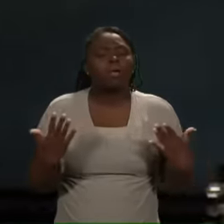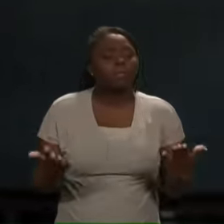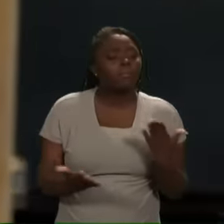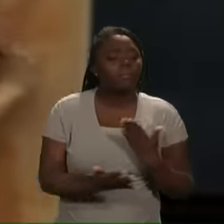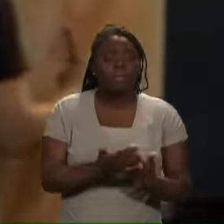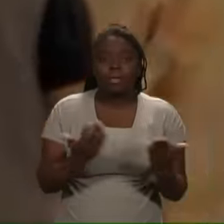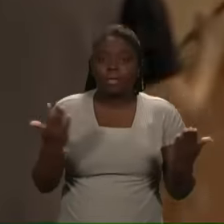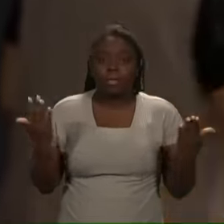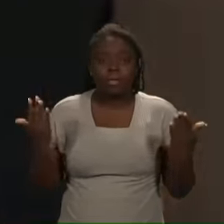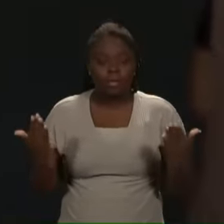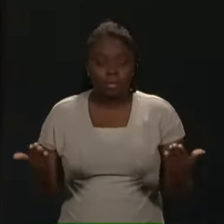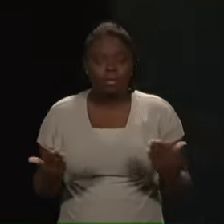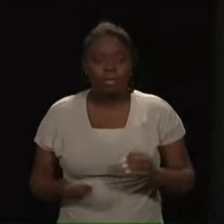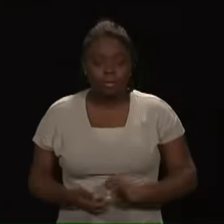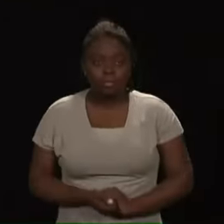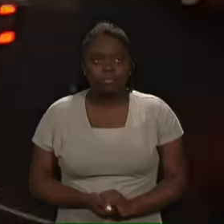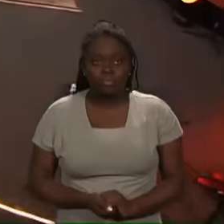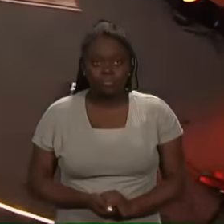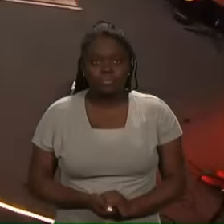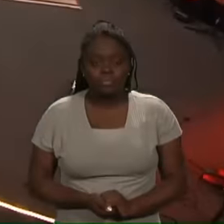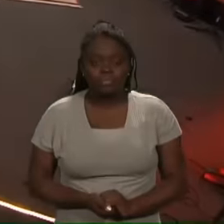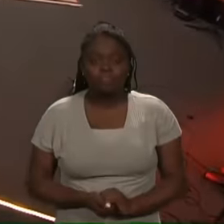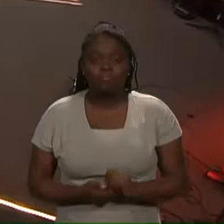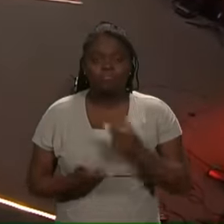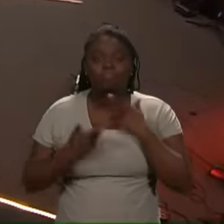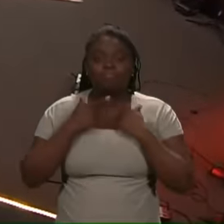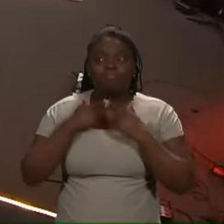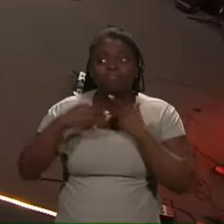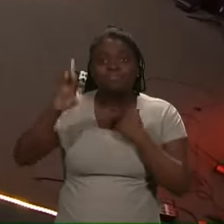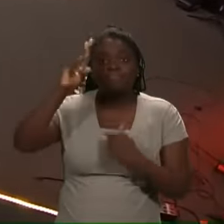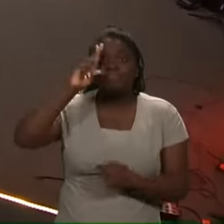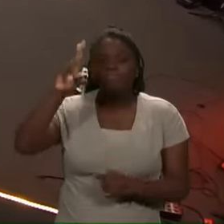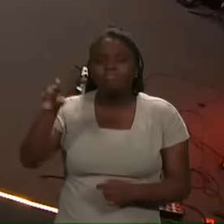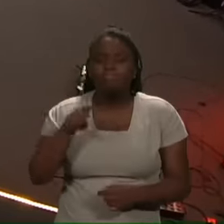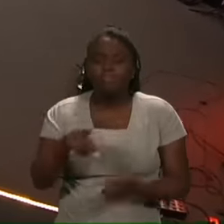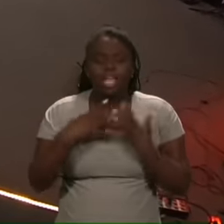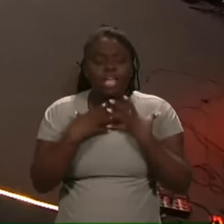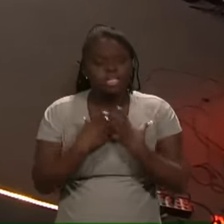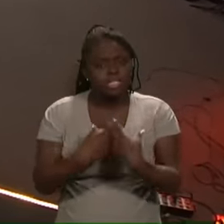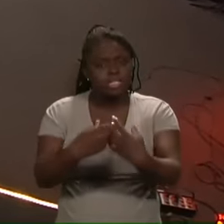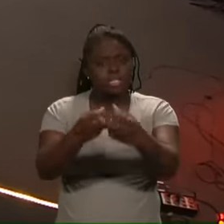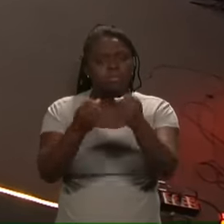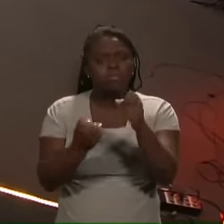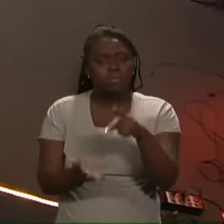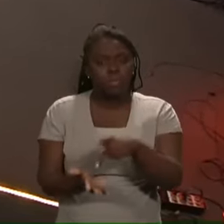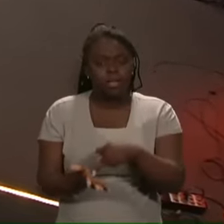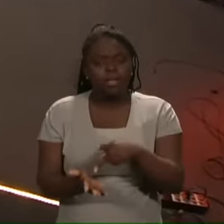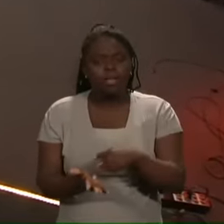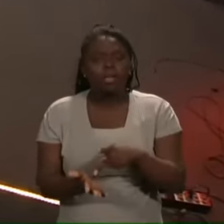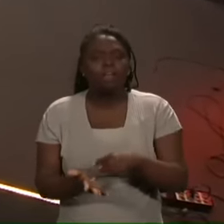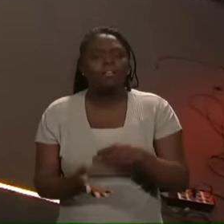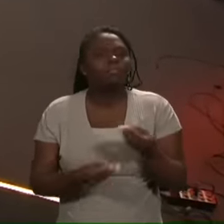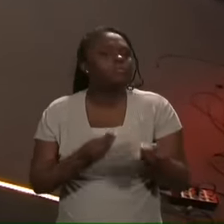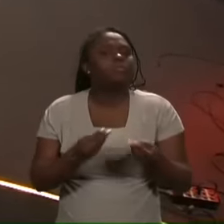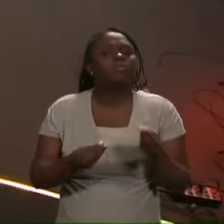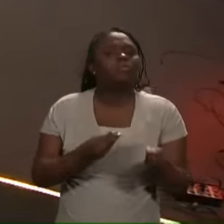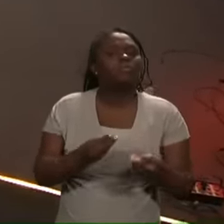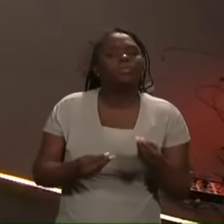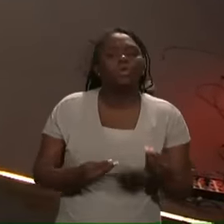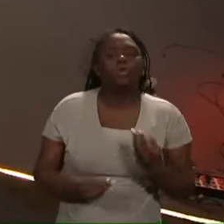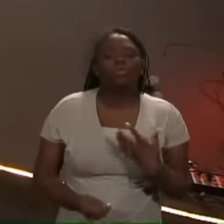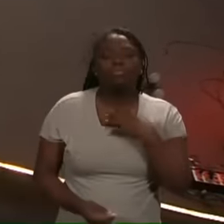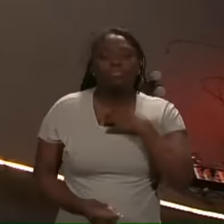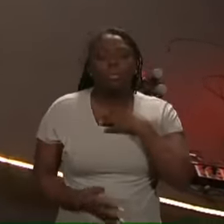perdendo. A vontade do Senhor é que você desfrute dessa realidade de uma forma muito